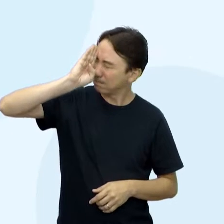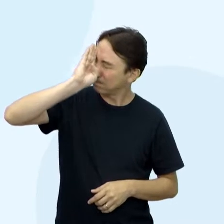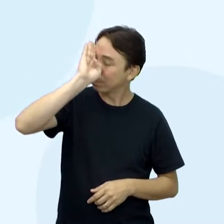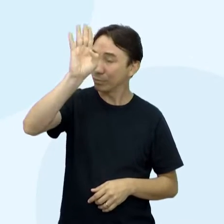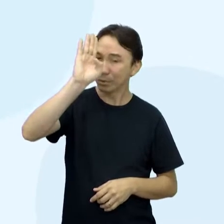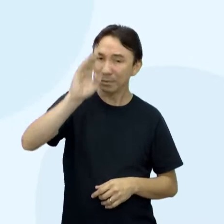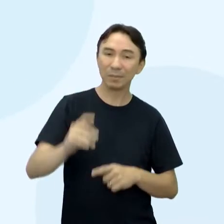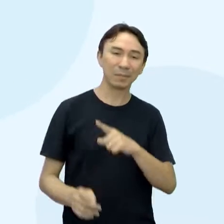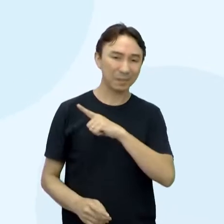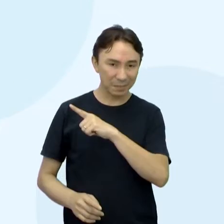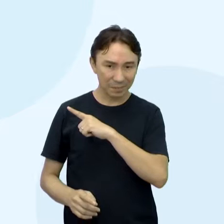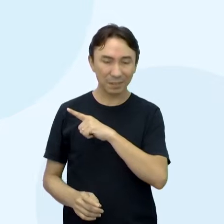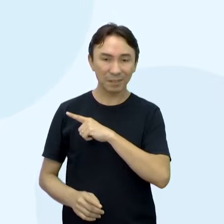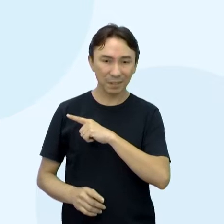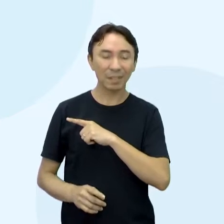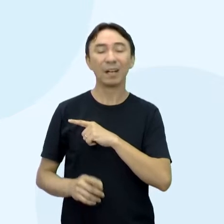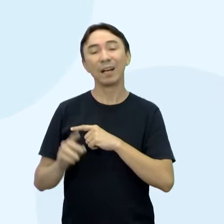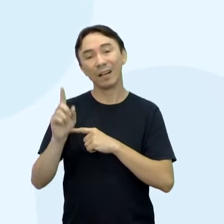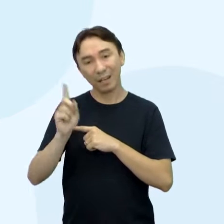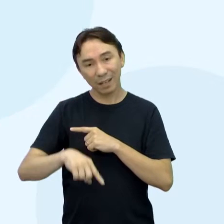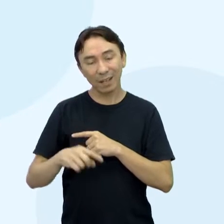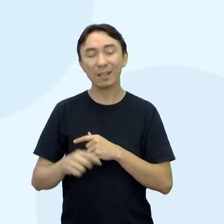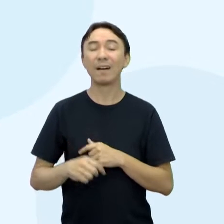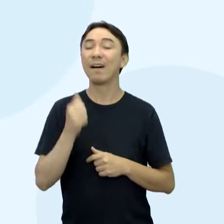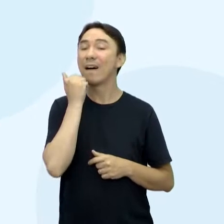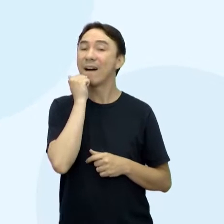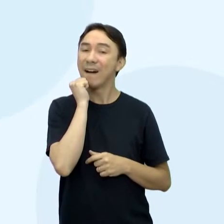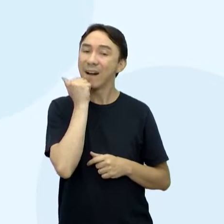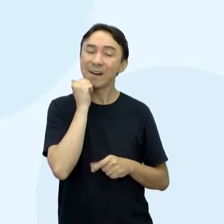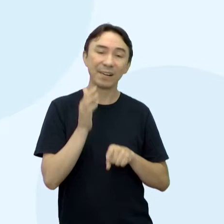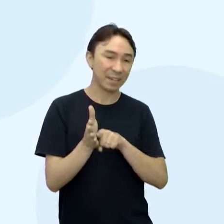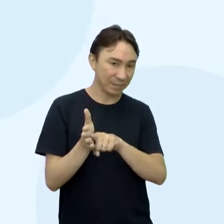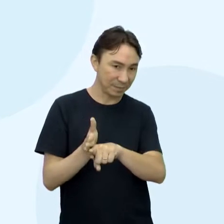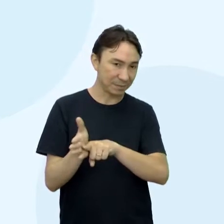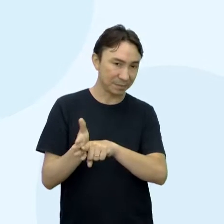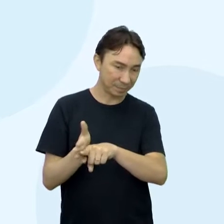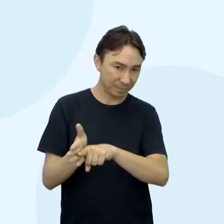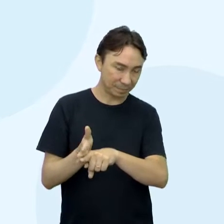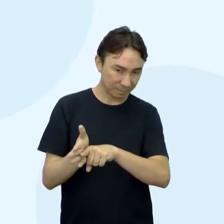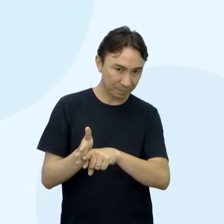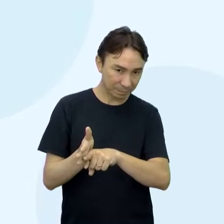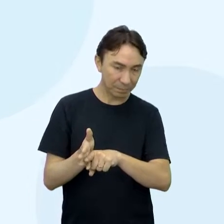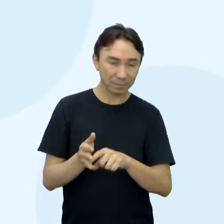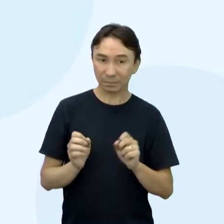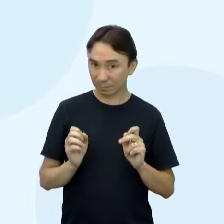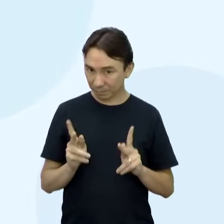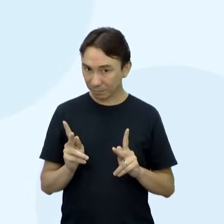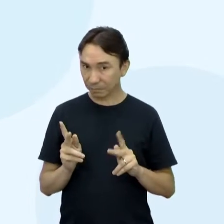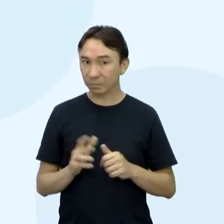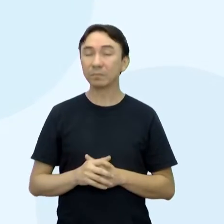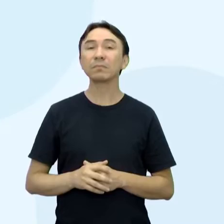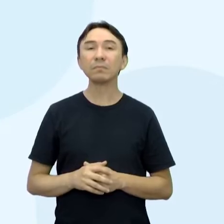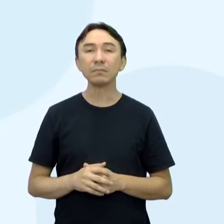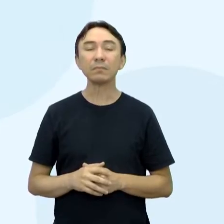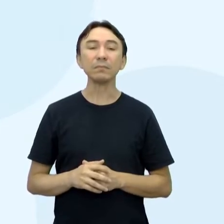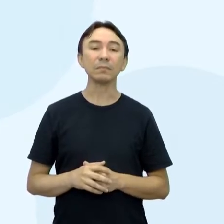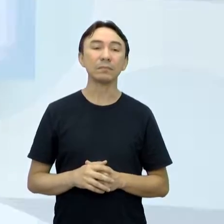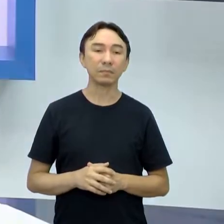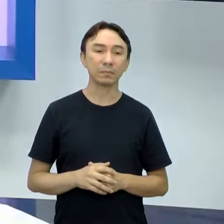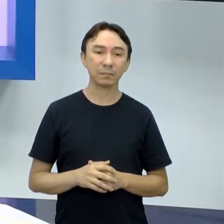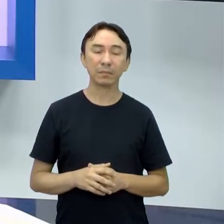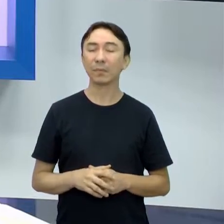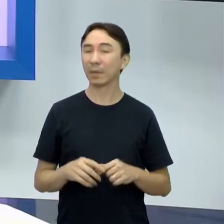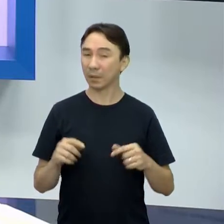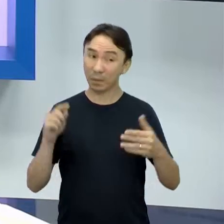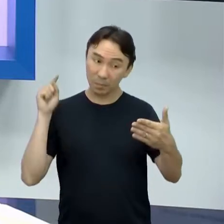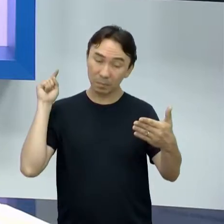nosso componente, dessa atividade, a gente tem investigação científica também, tá? Antes de eu anunciar aqui os